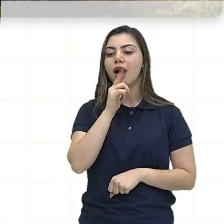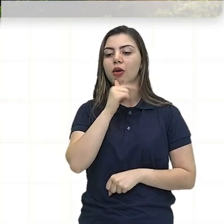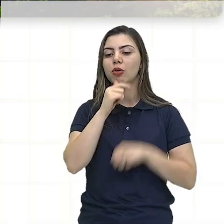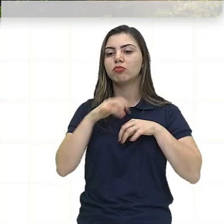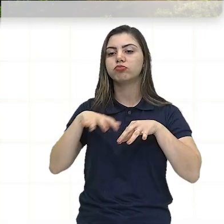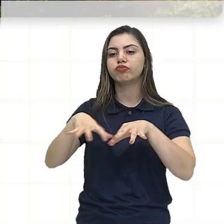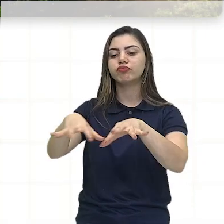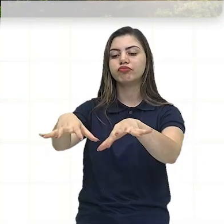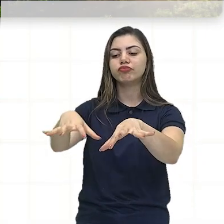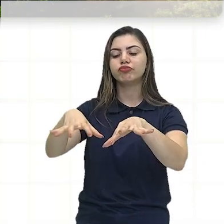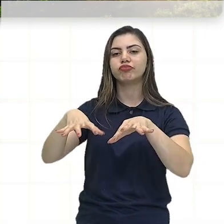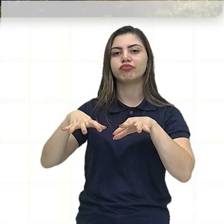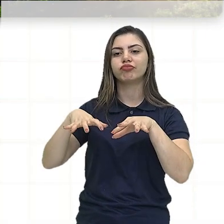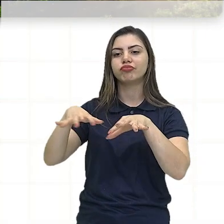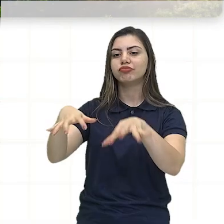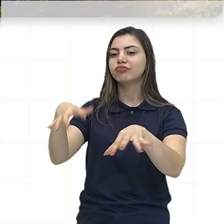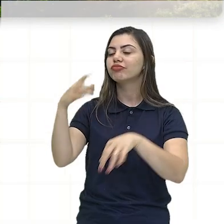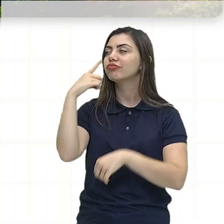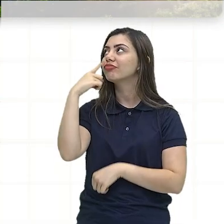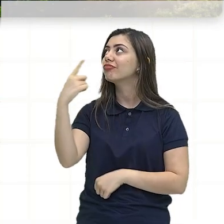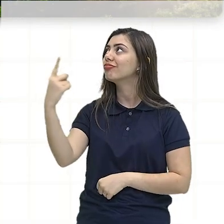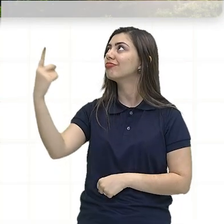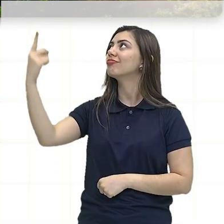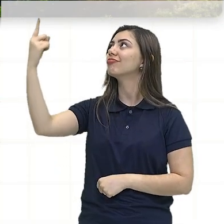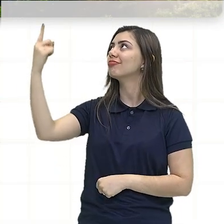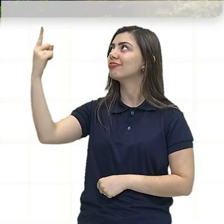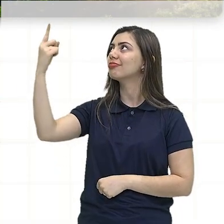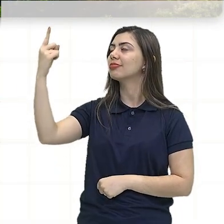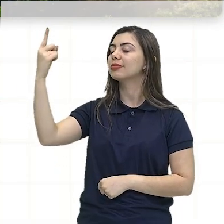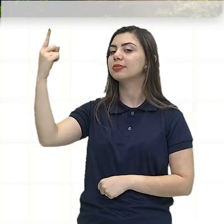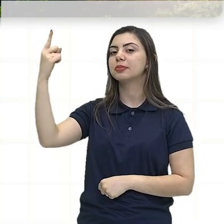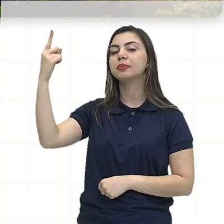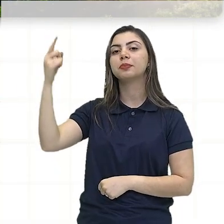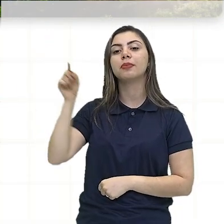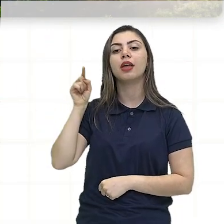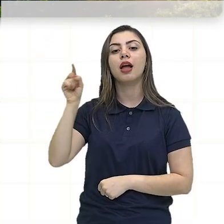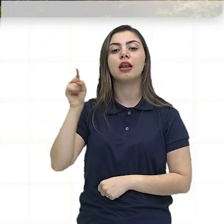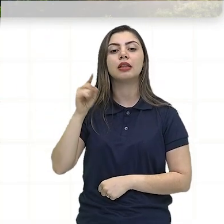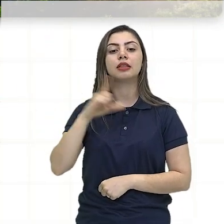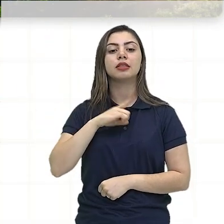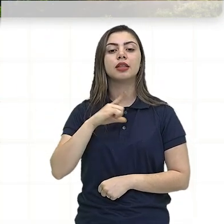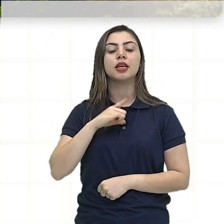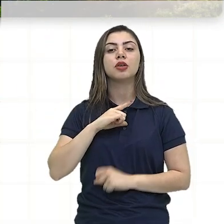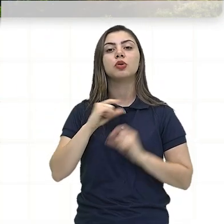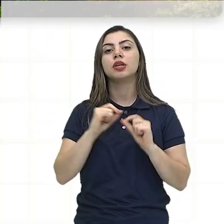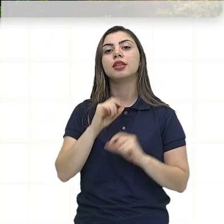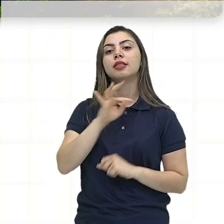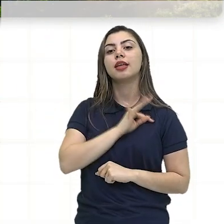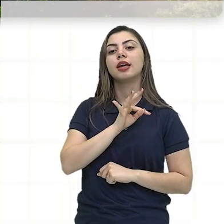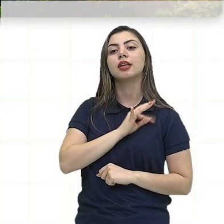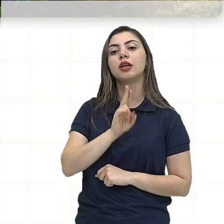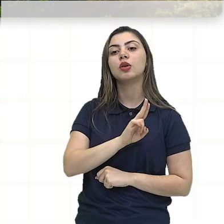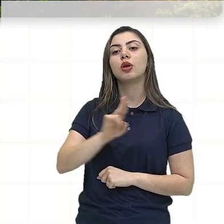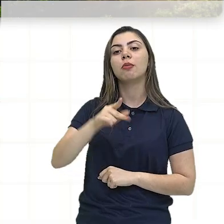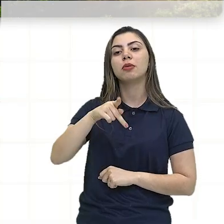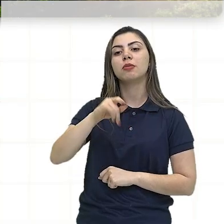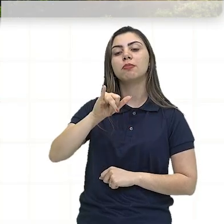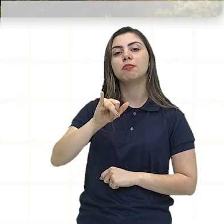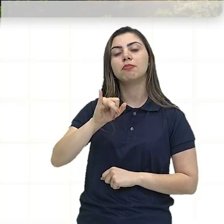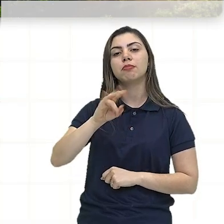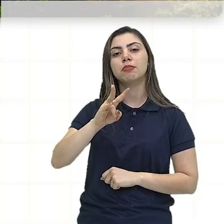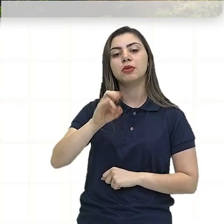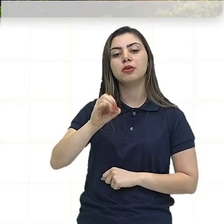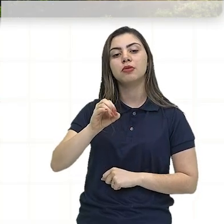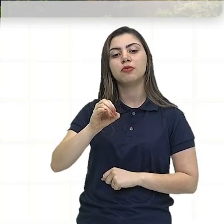forma artificial para essa plantação. Essa daí é a técnica do pivô central, porque tem uma